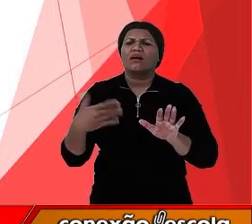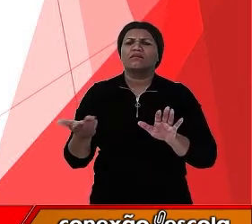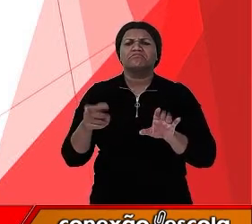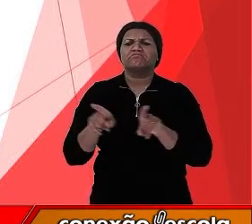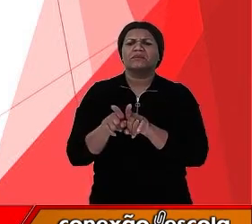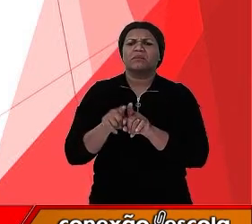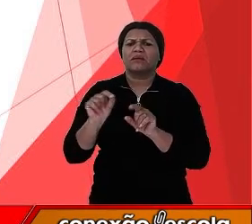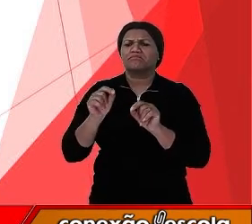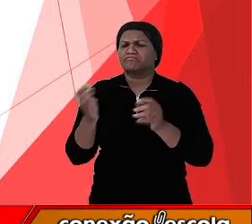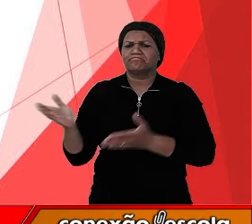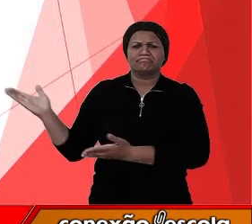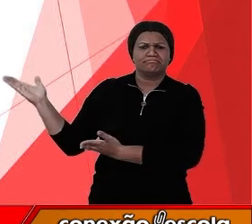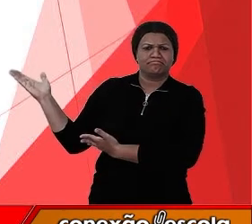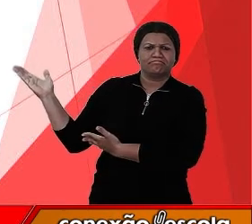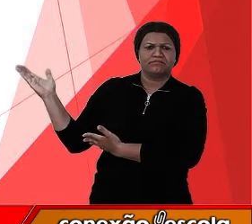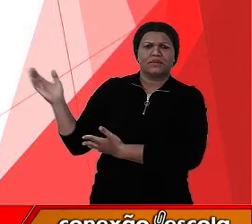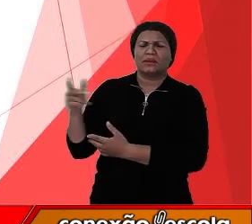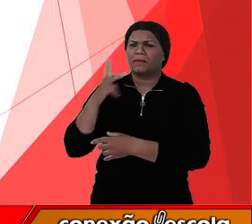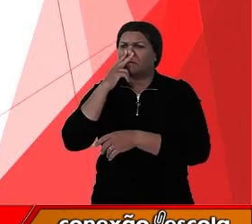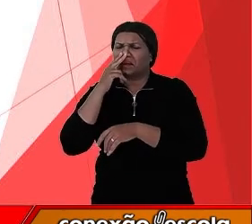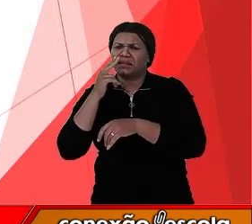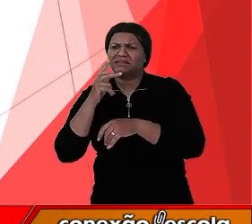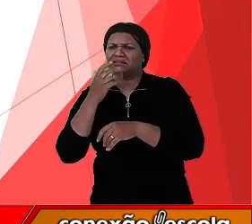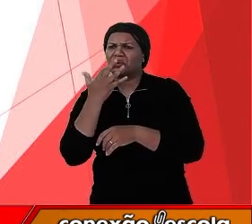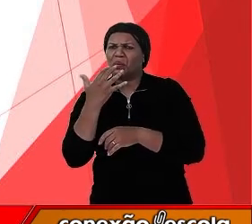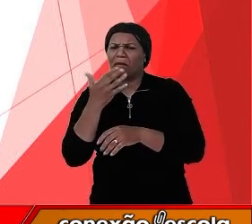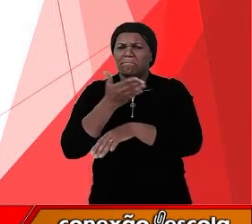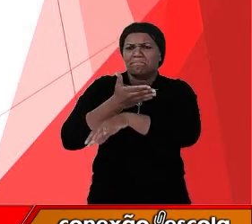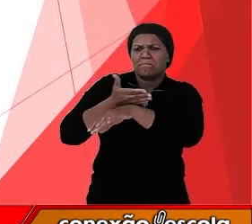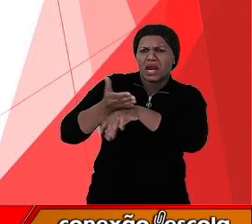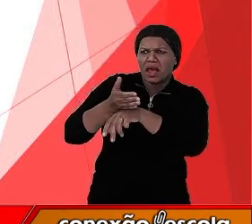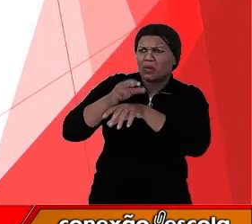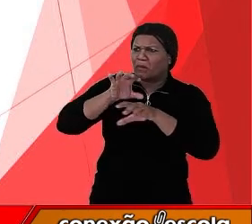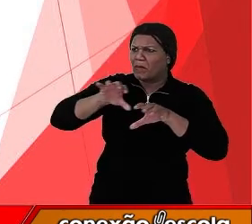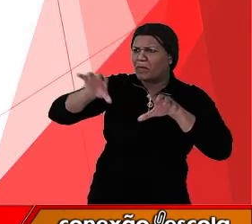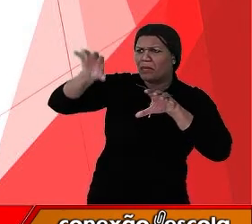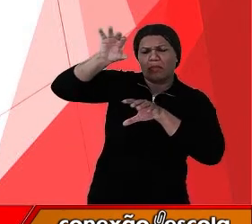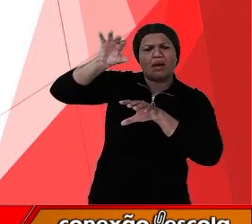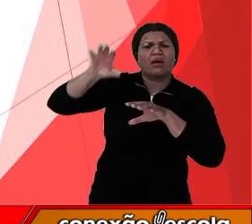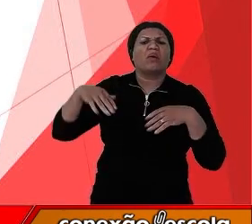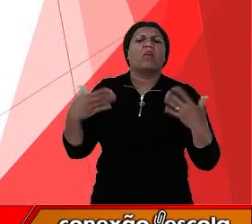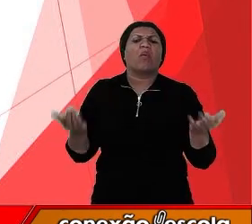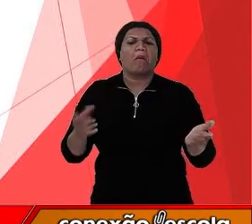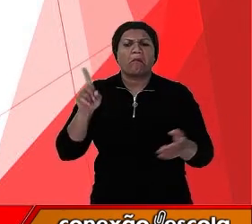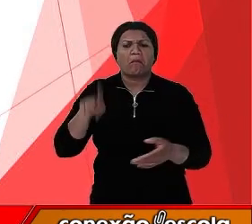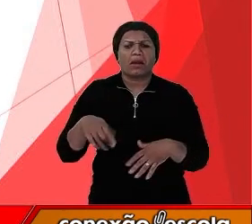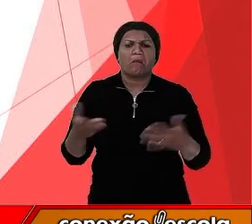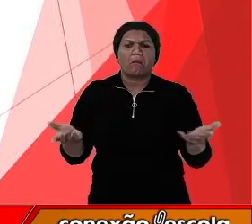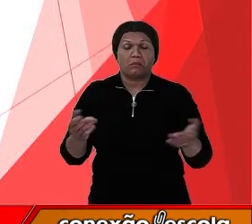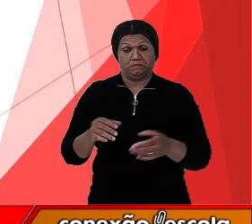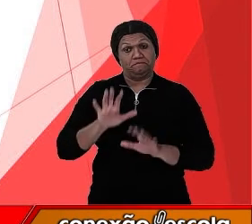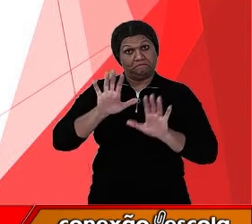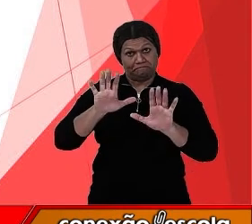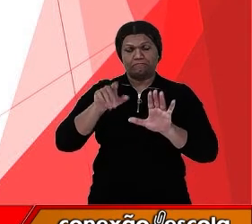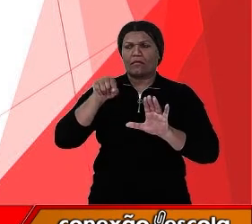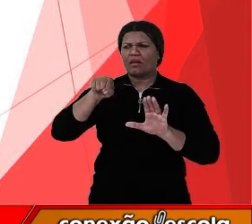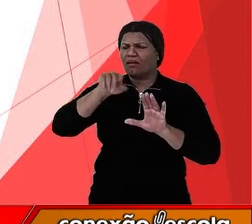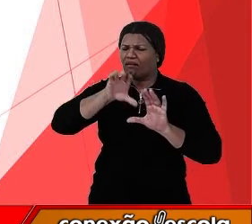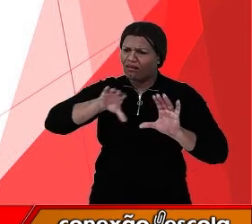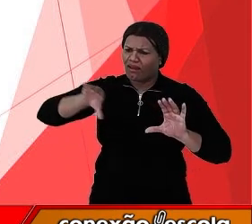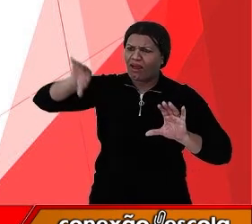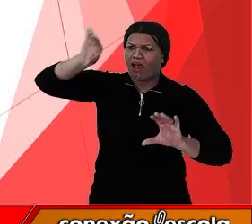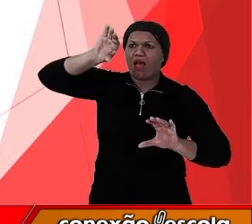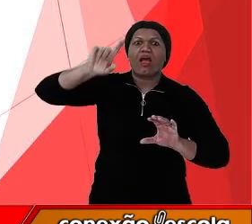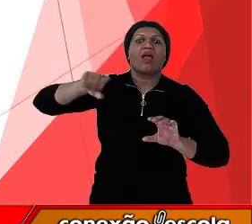regiões com pão meio branco aqui que domínio é esse bom esses Passos são